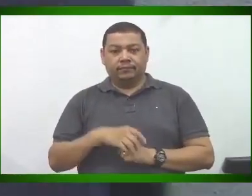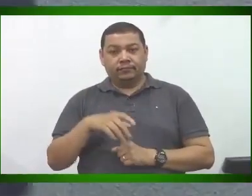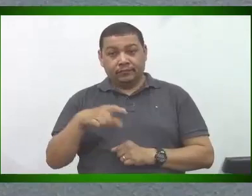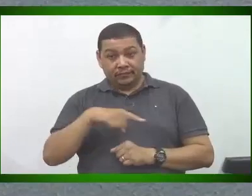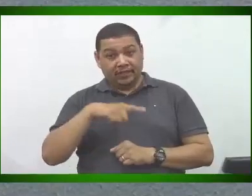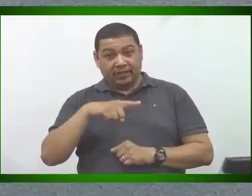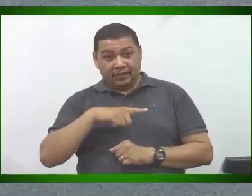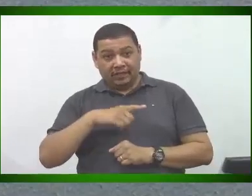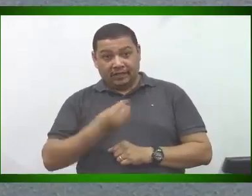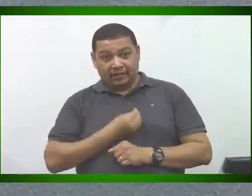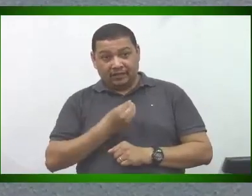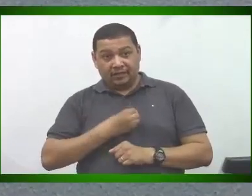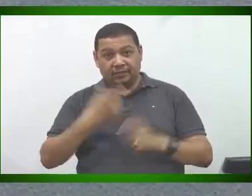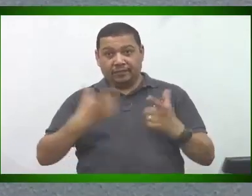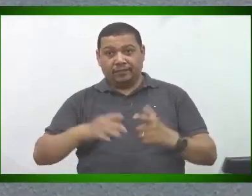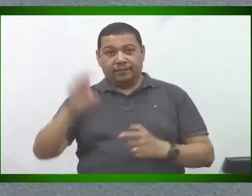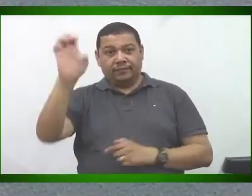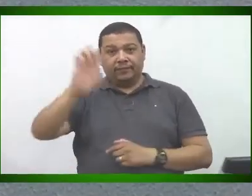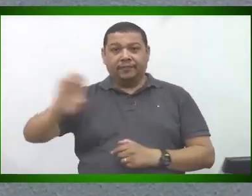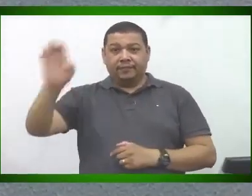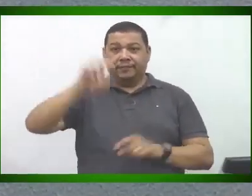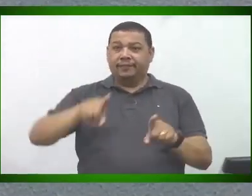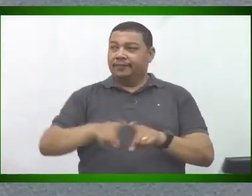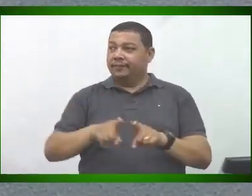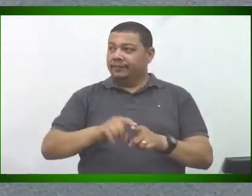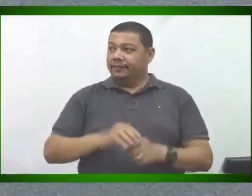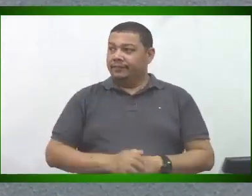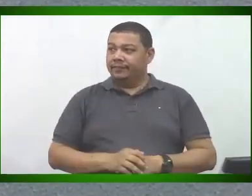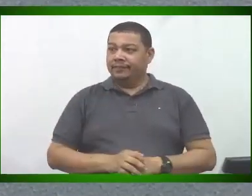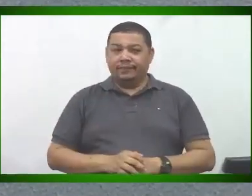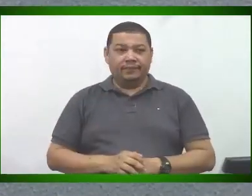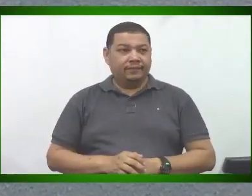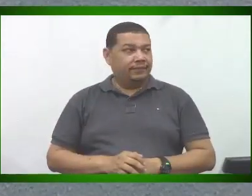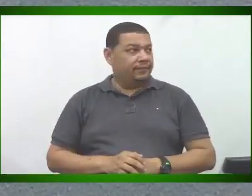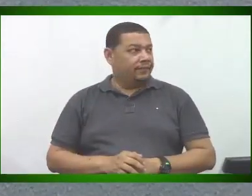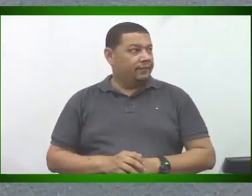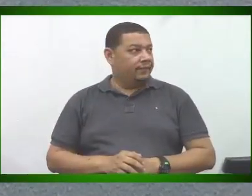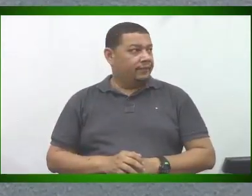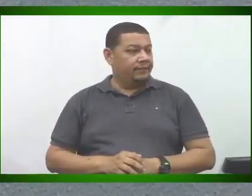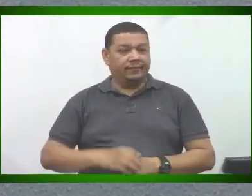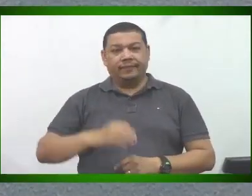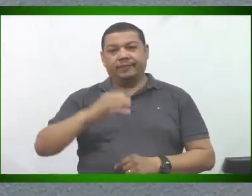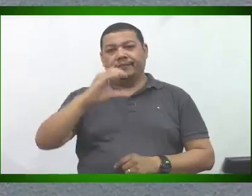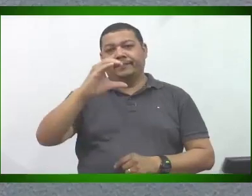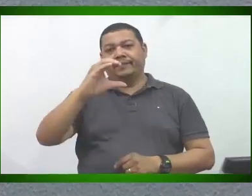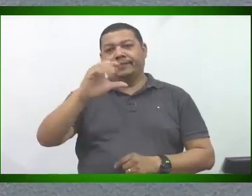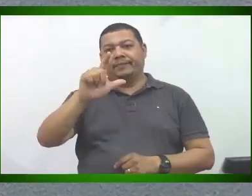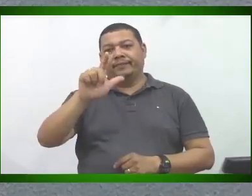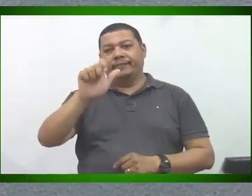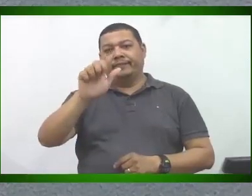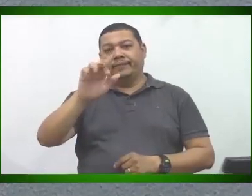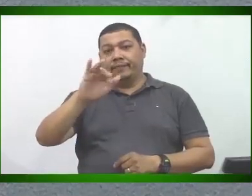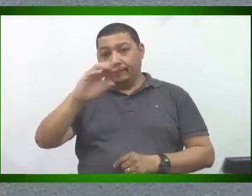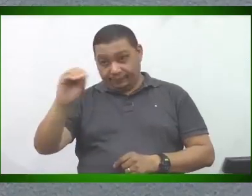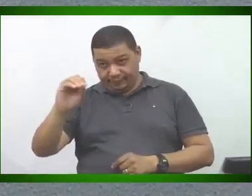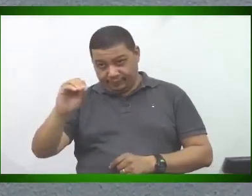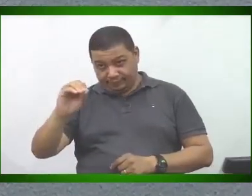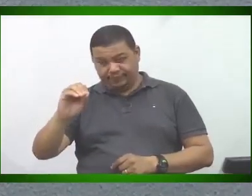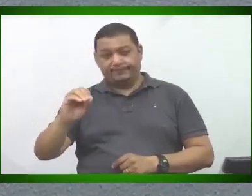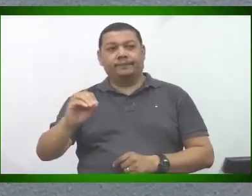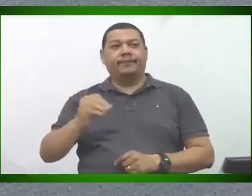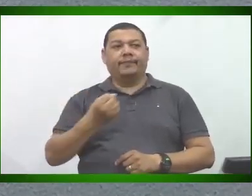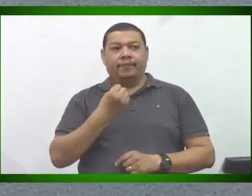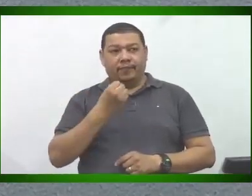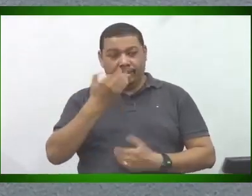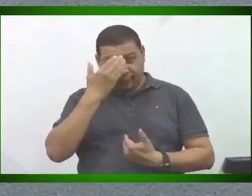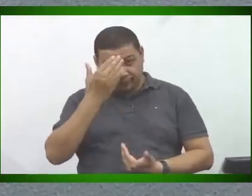Europa. E também o Clério, engenheiro da prefeitura, nosso parceiro amigo. Muito obrigado pela sua presença,